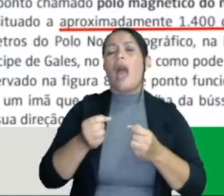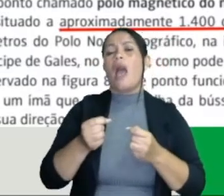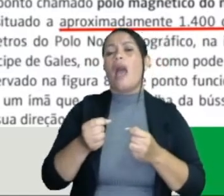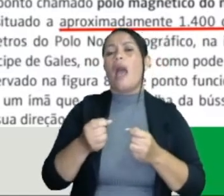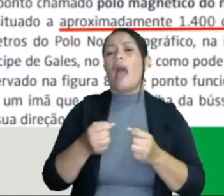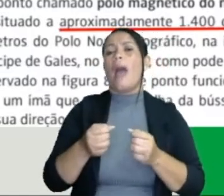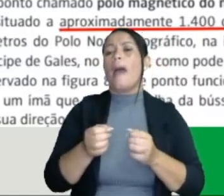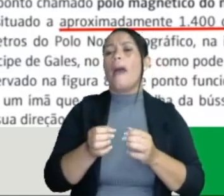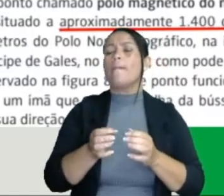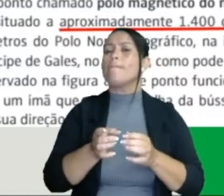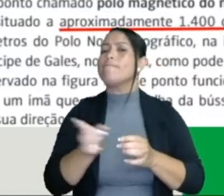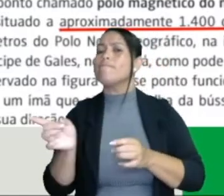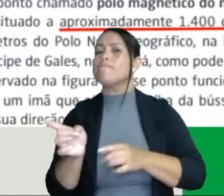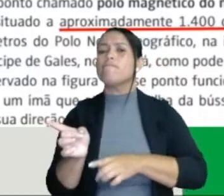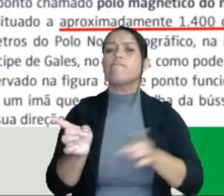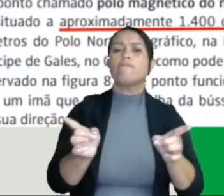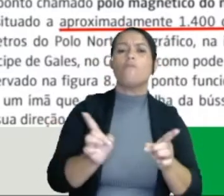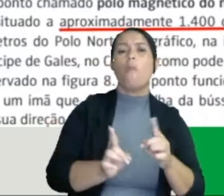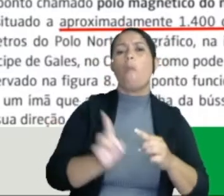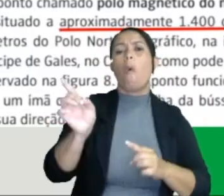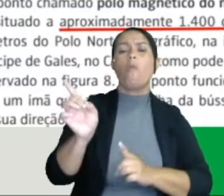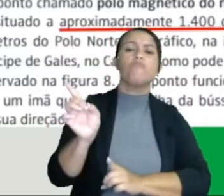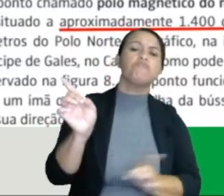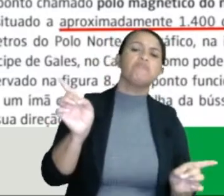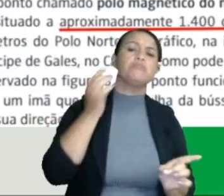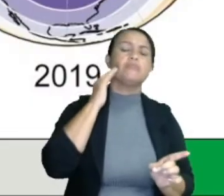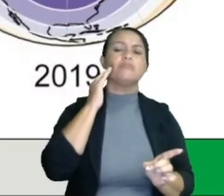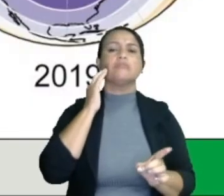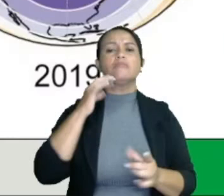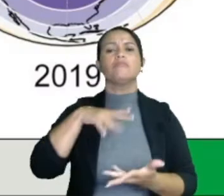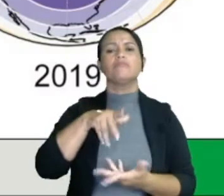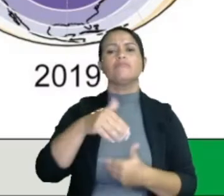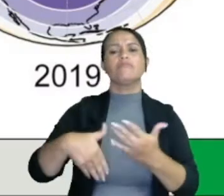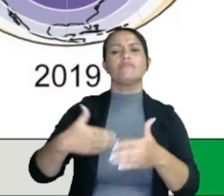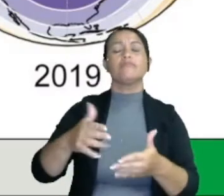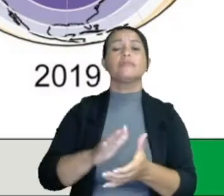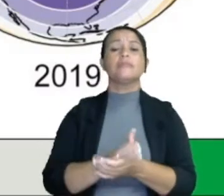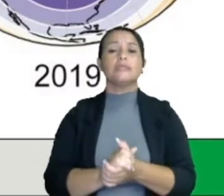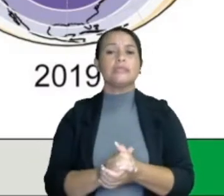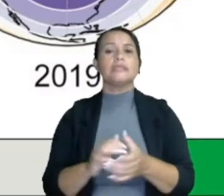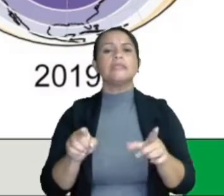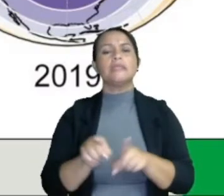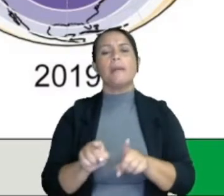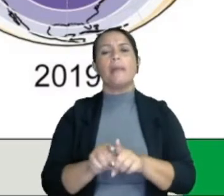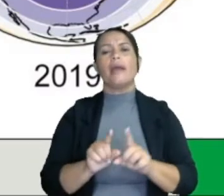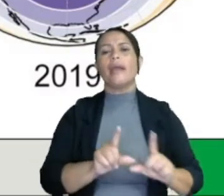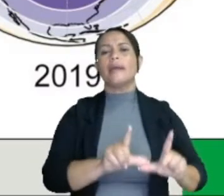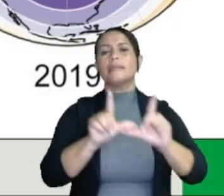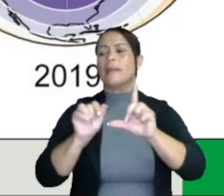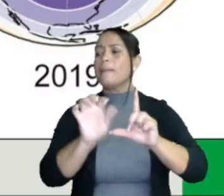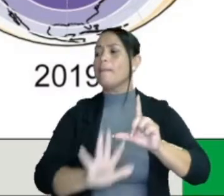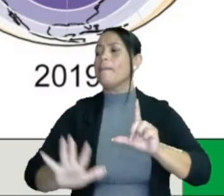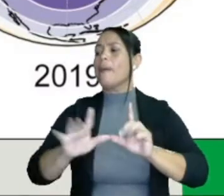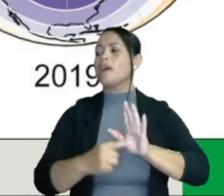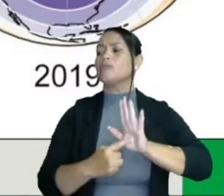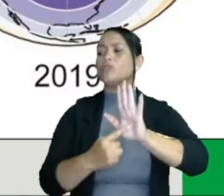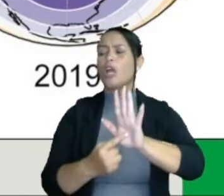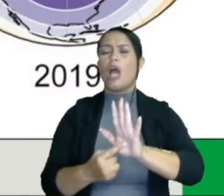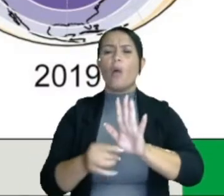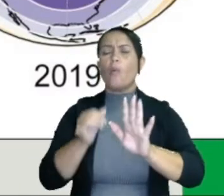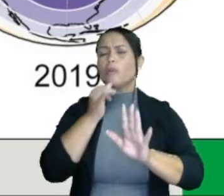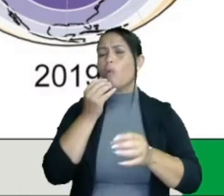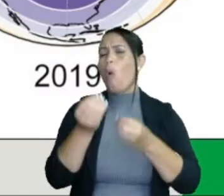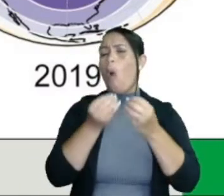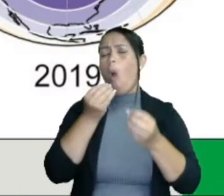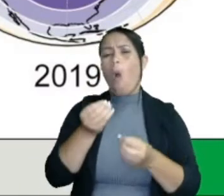posição do polo magnético terrestre ao longo do tempo, tá? E aí, essa figura, ela vai ilustrar o como